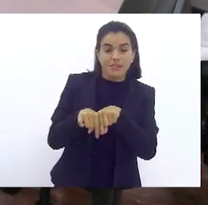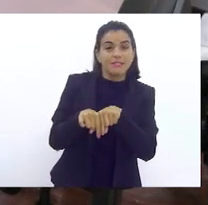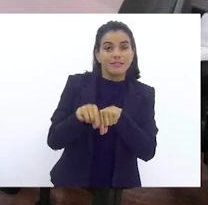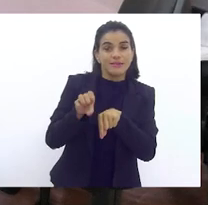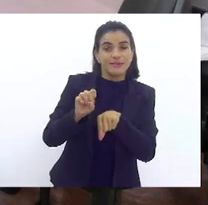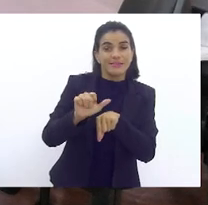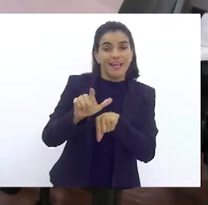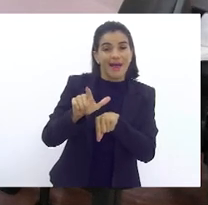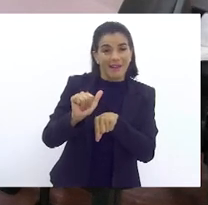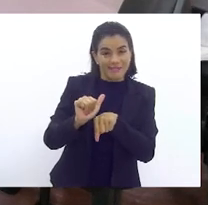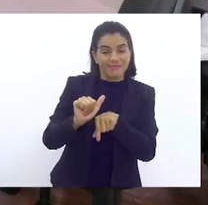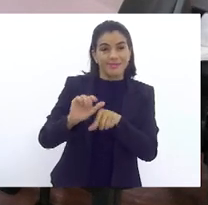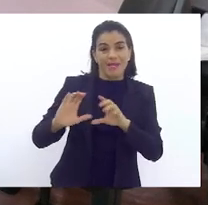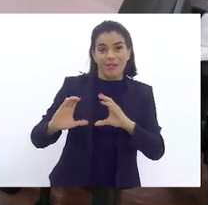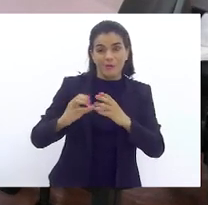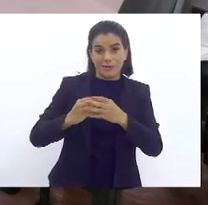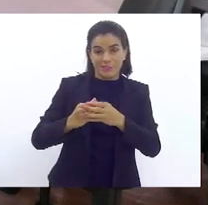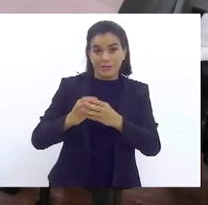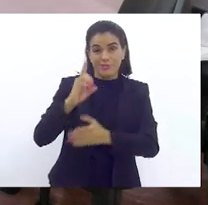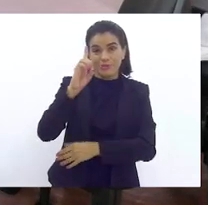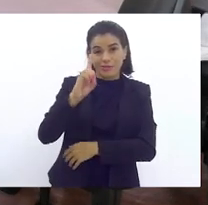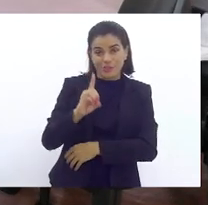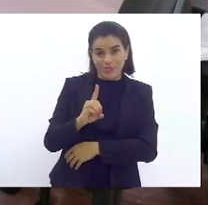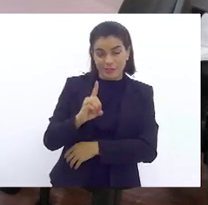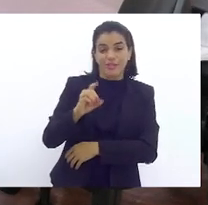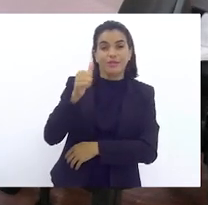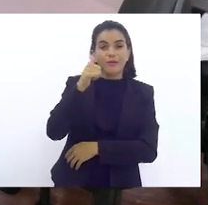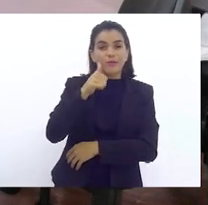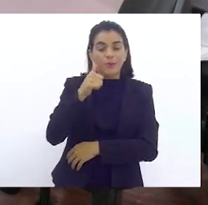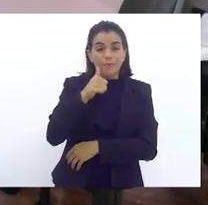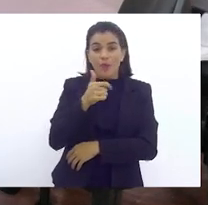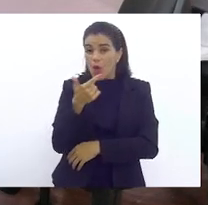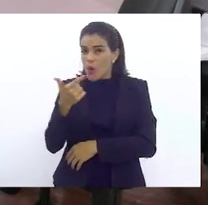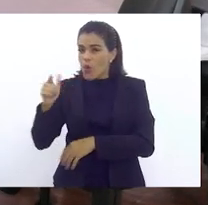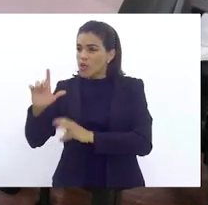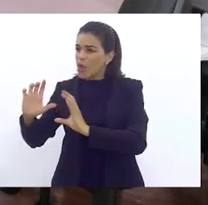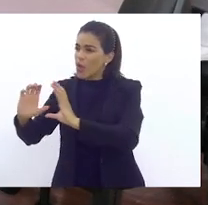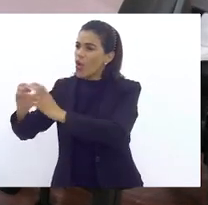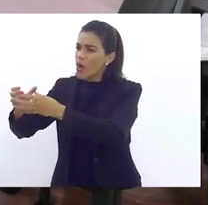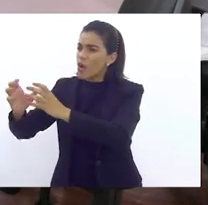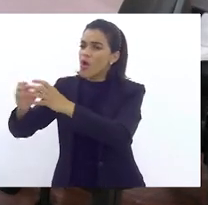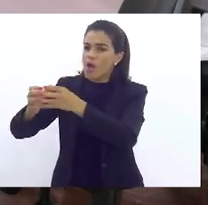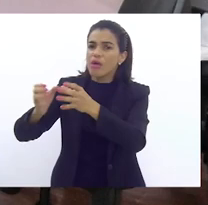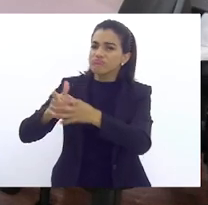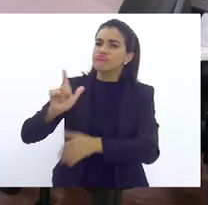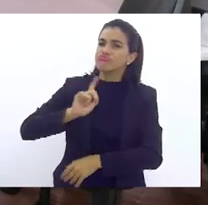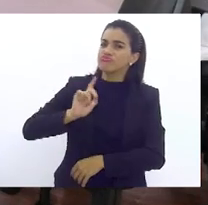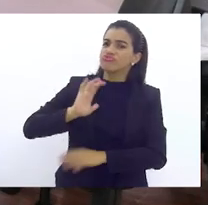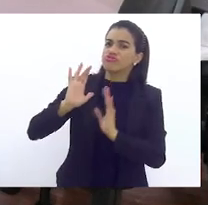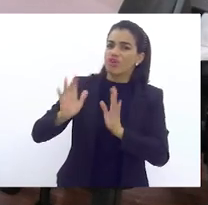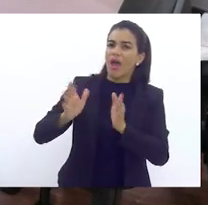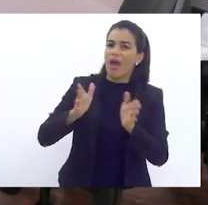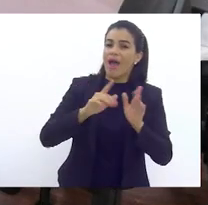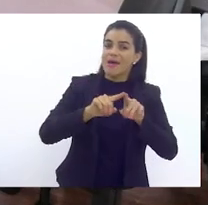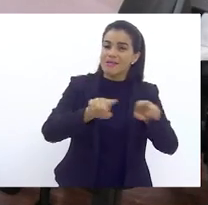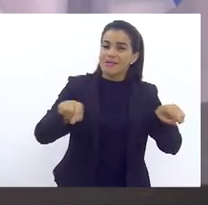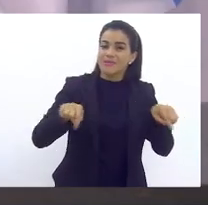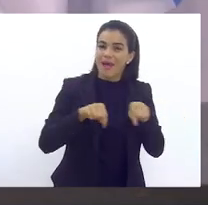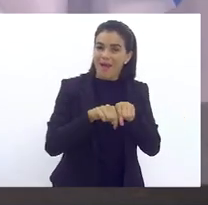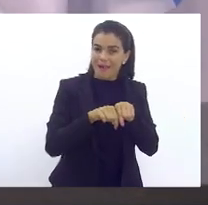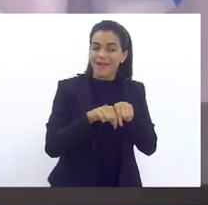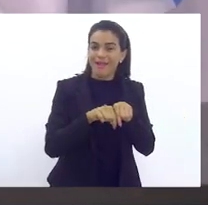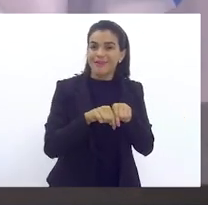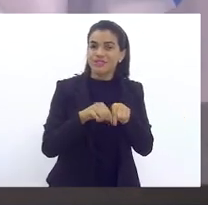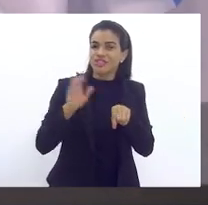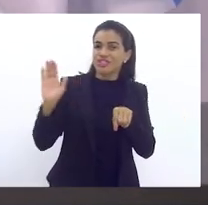direitos da mulher só para vocês terem uma ideia todas as outras comissões já tinham sala aqui na Assembleia Legislativa